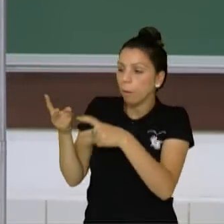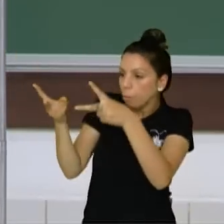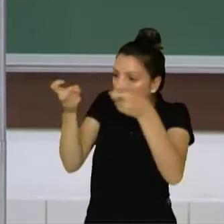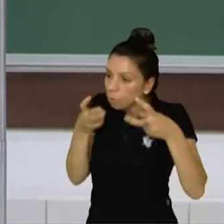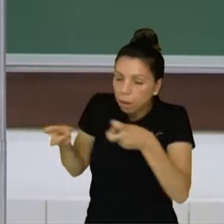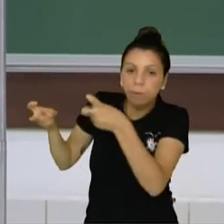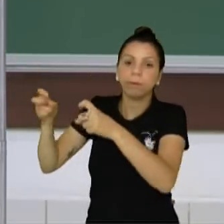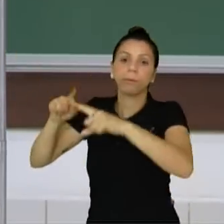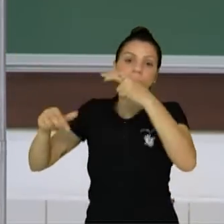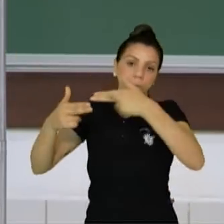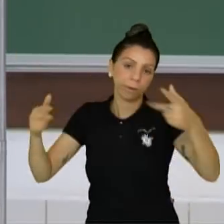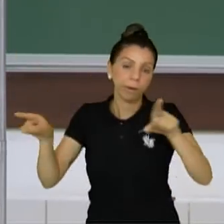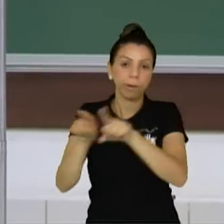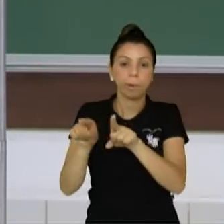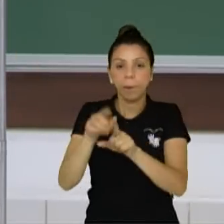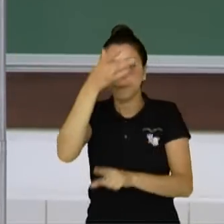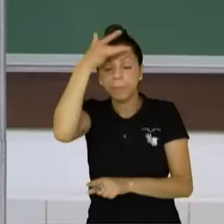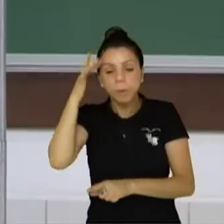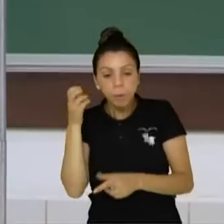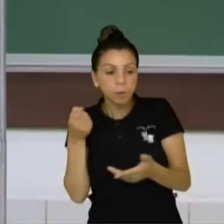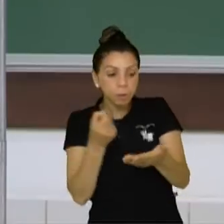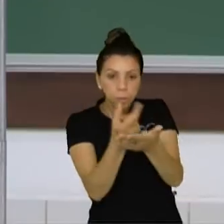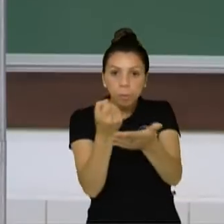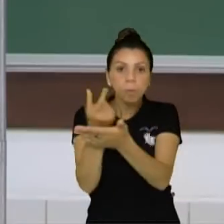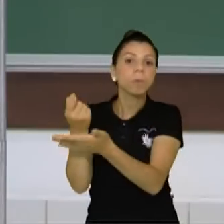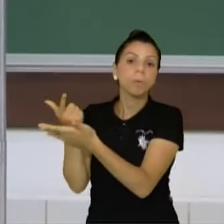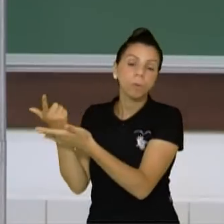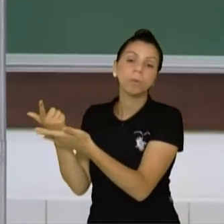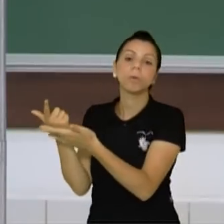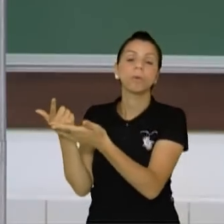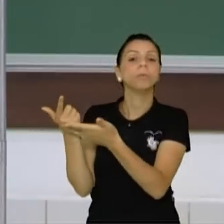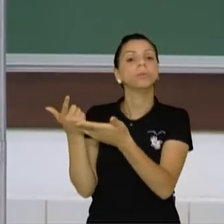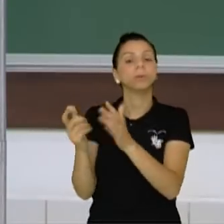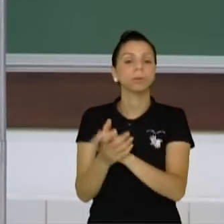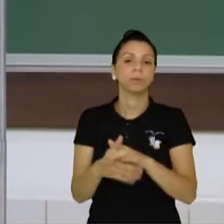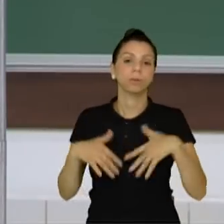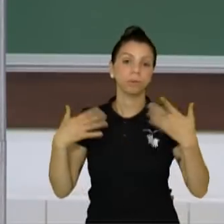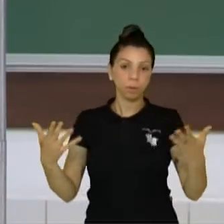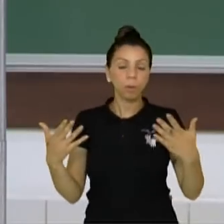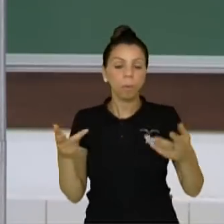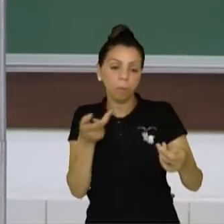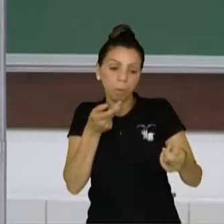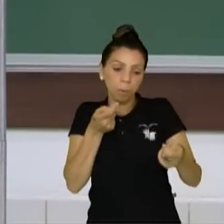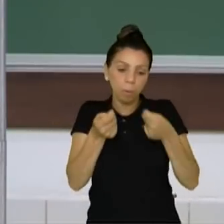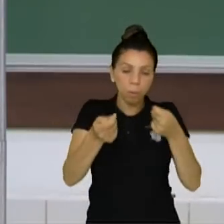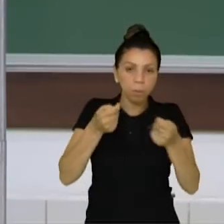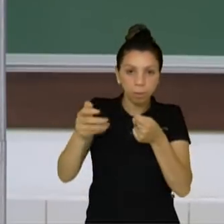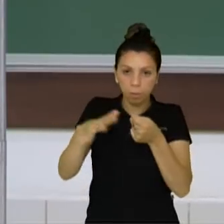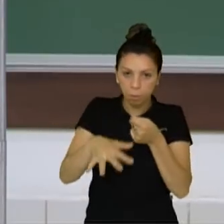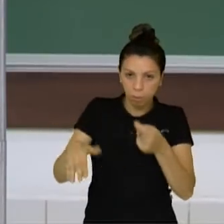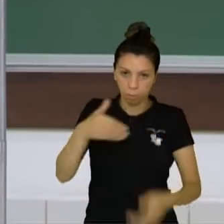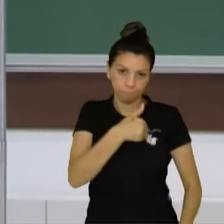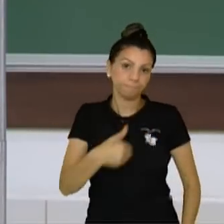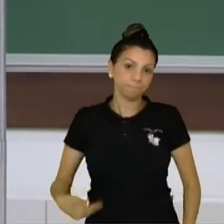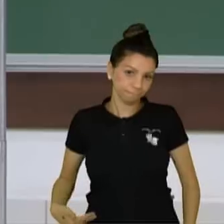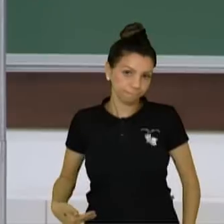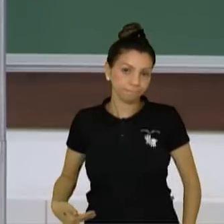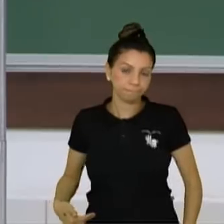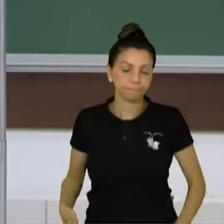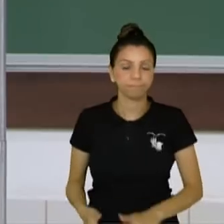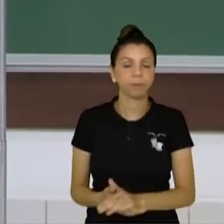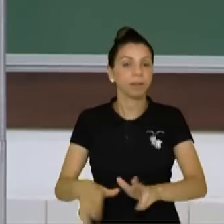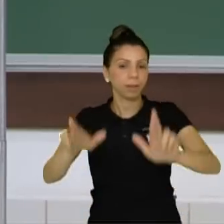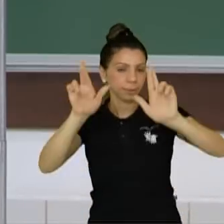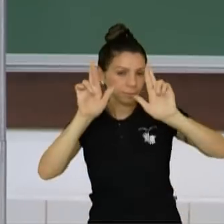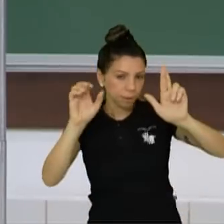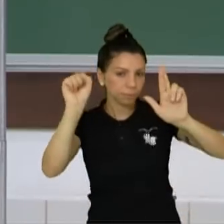consumidor, ou seja, pessoas que consumissem seus produtos, e assim acabaram monopolizando também os governos. Espero que você